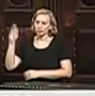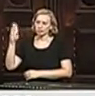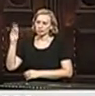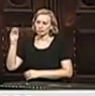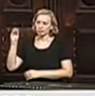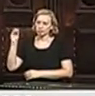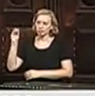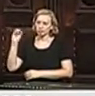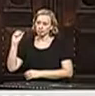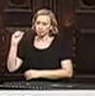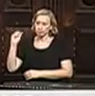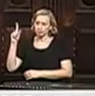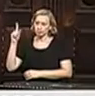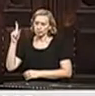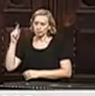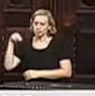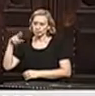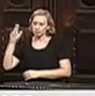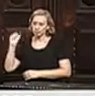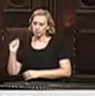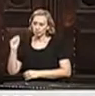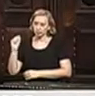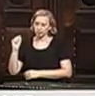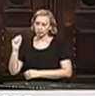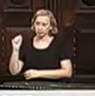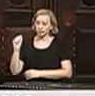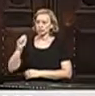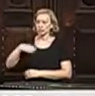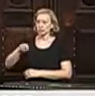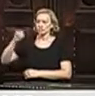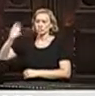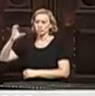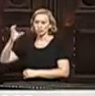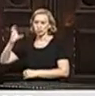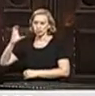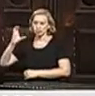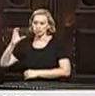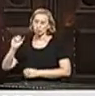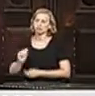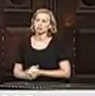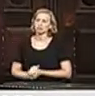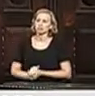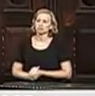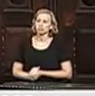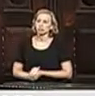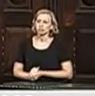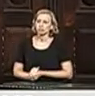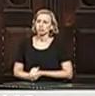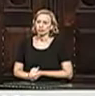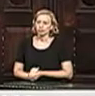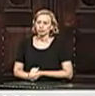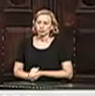mínimo de reajuste acima da inflação foi